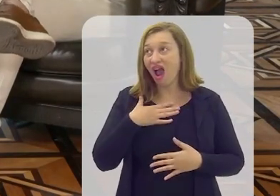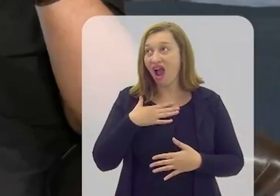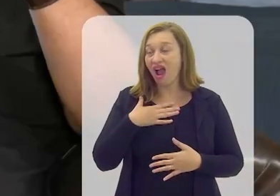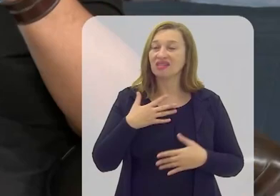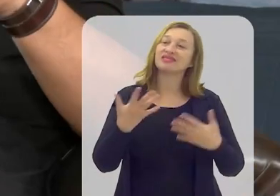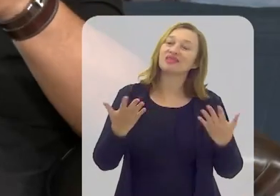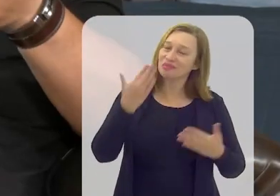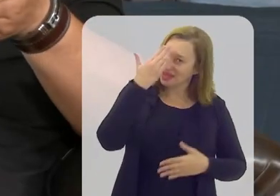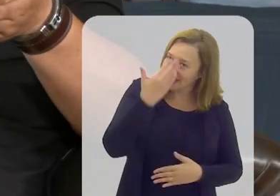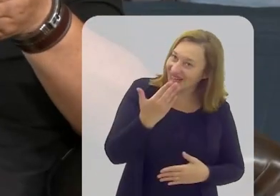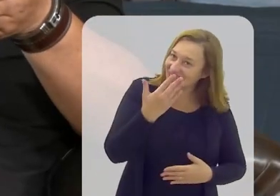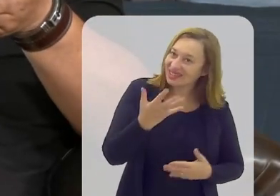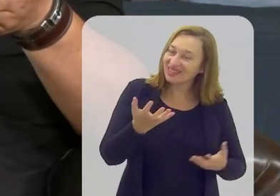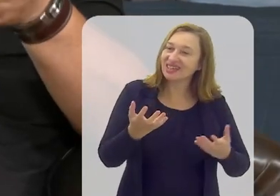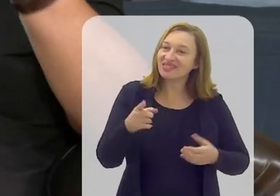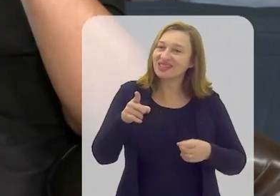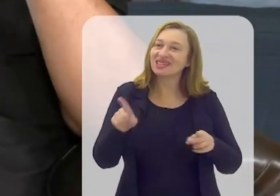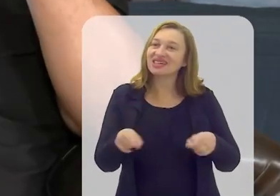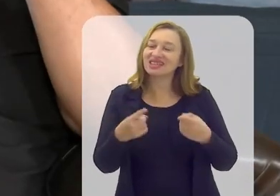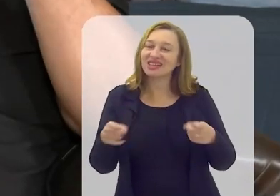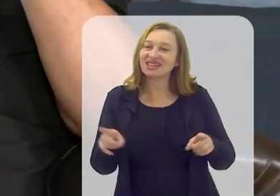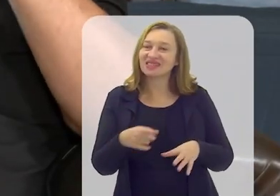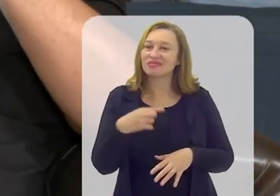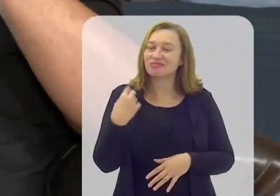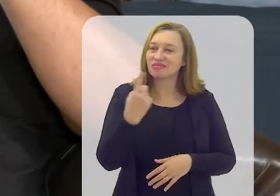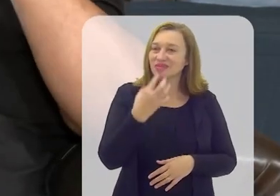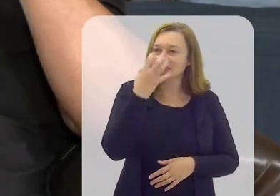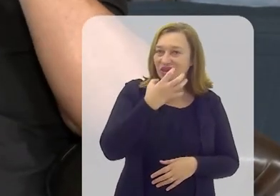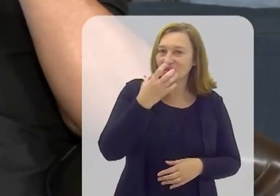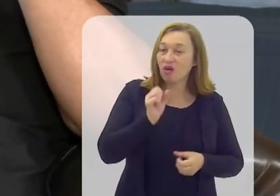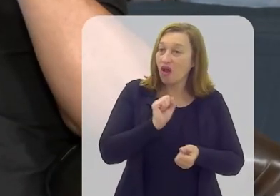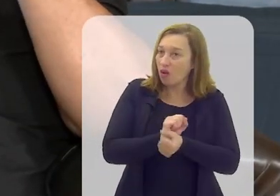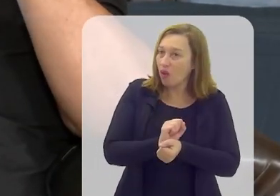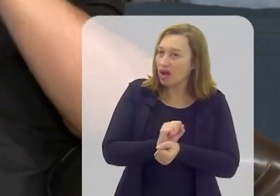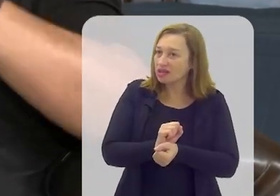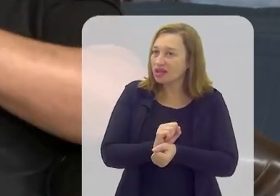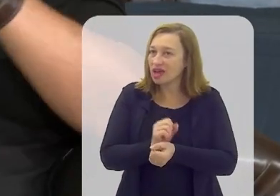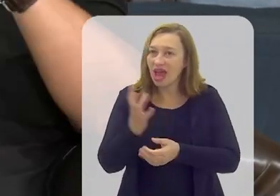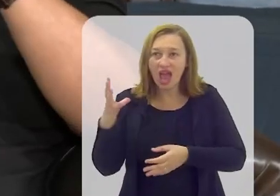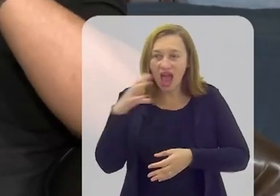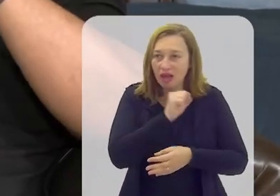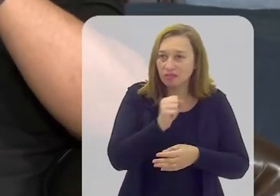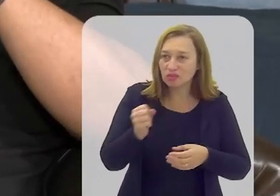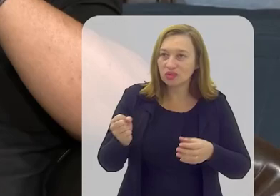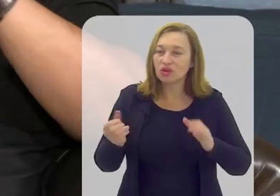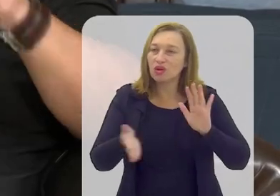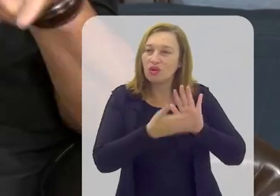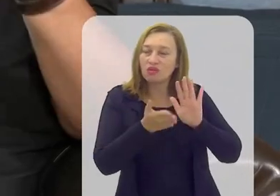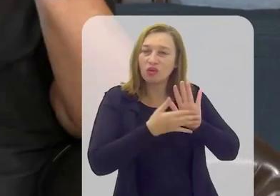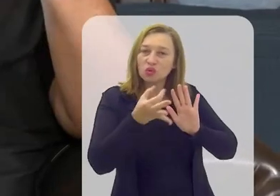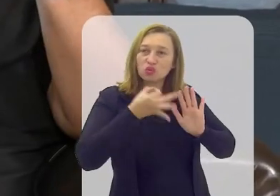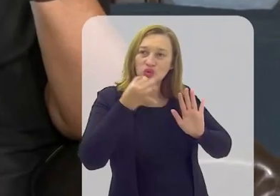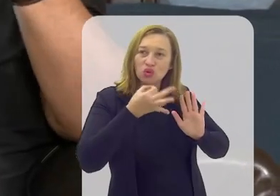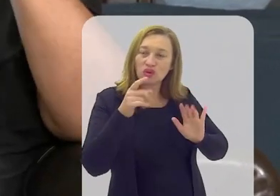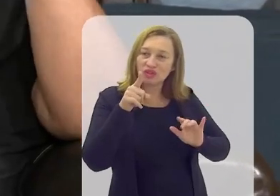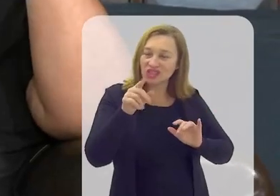significa que eu estou com cara de tonto. Muito obrigado. Amém. E eu queria que você cantasse pra gente. Vamos levar? Ó, segura aí. É